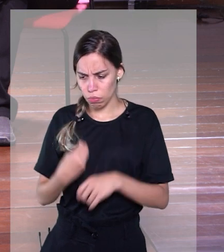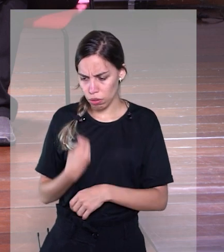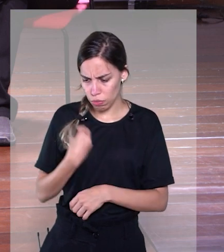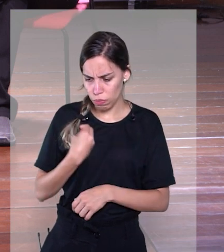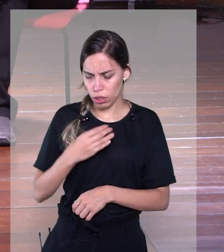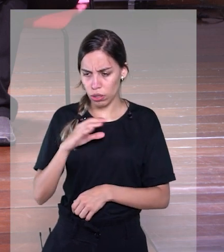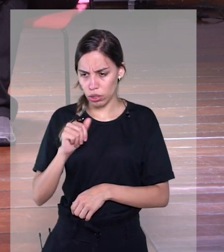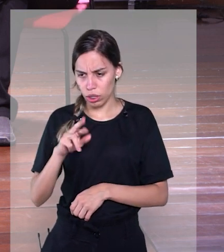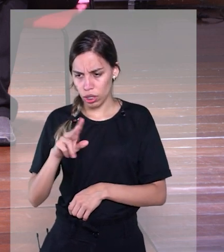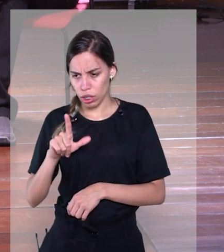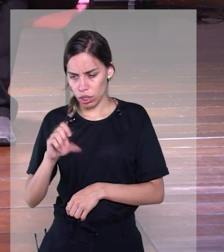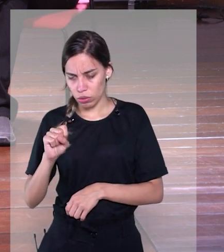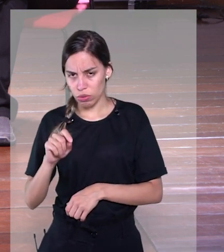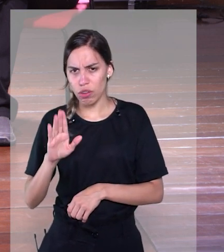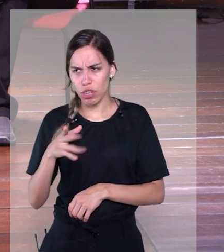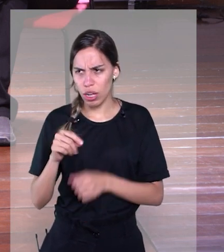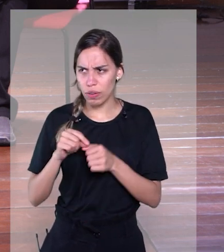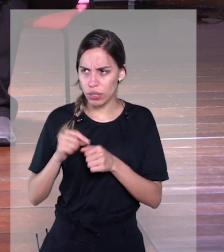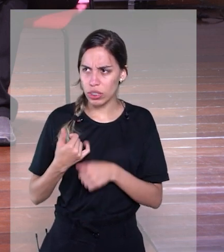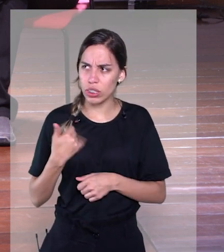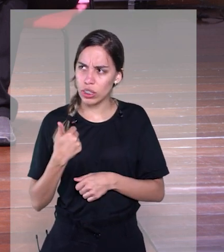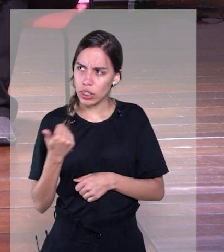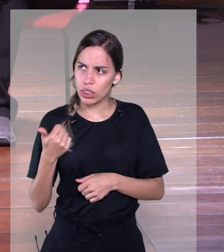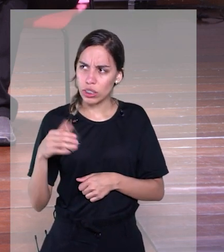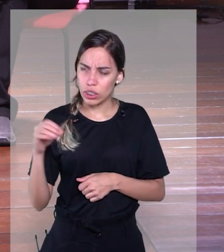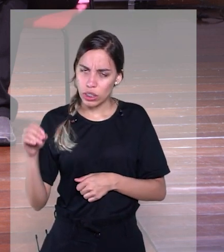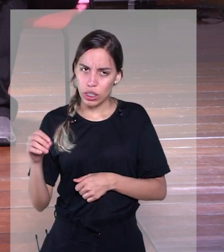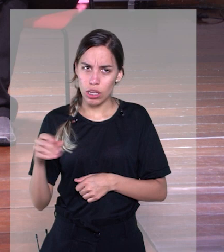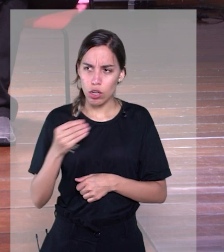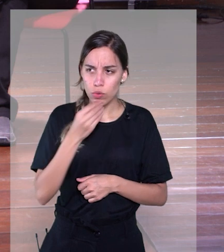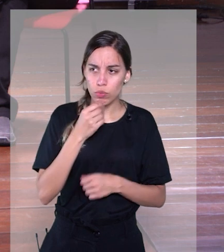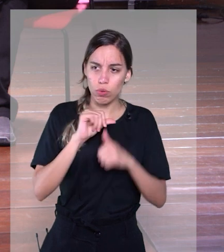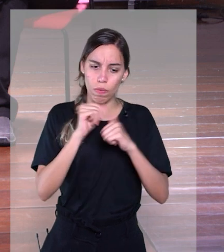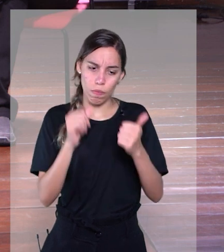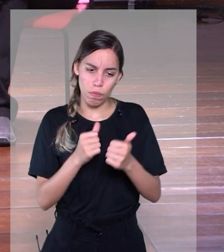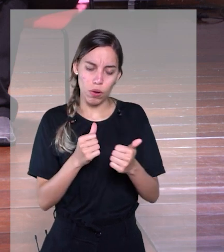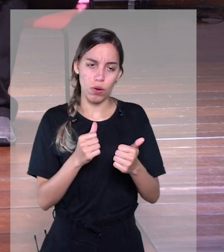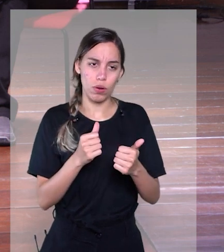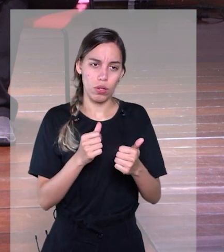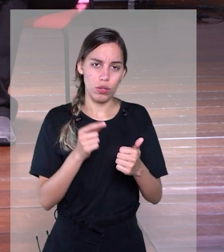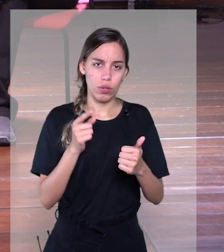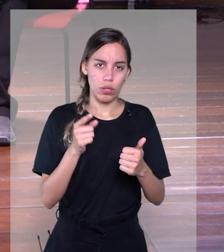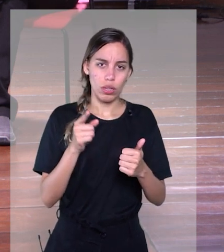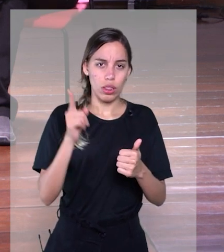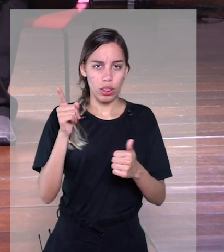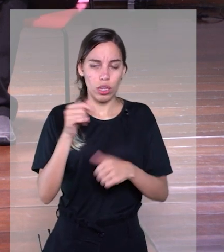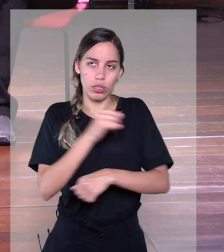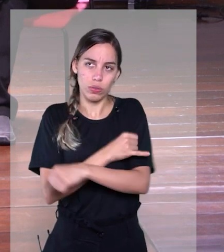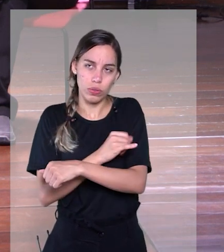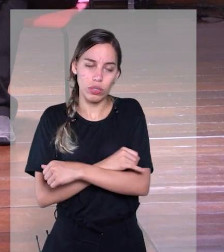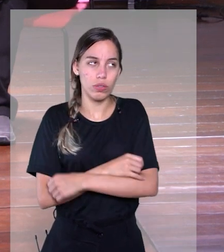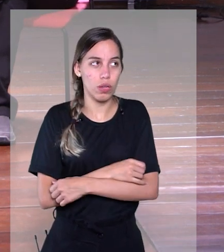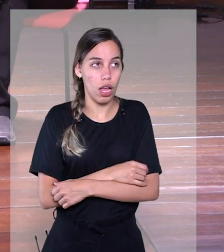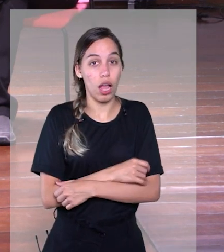Carlos, e comentei, seria legal que façam uma estátua do Carlos, inspirada naquela foto em Copacabana e tal. E ela foi correndo